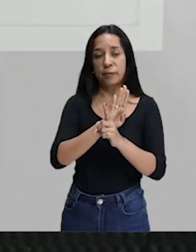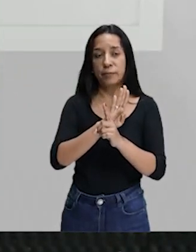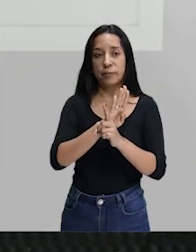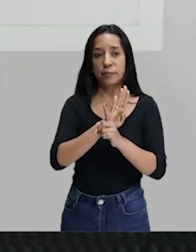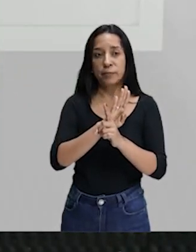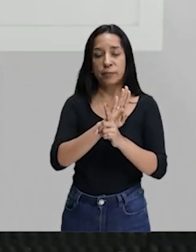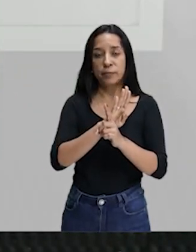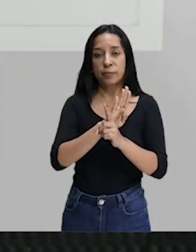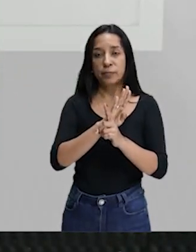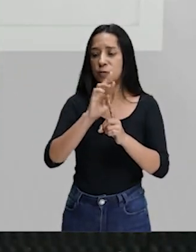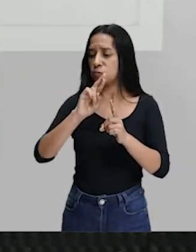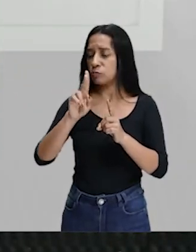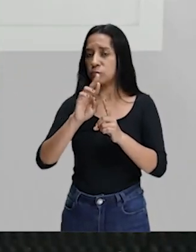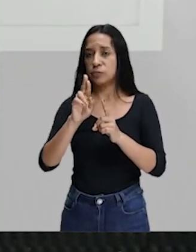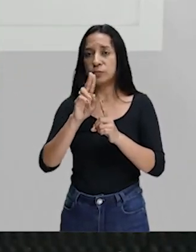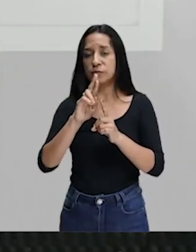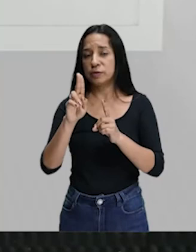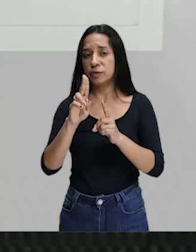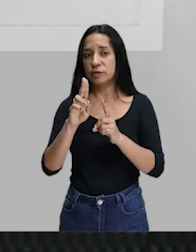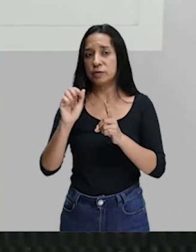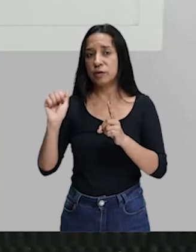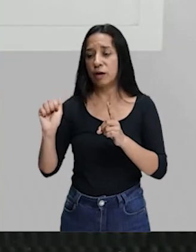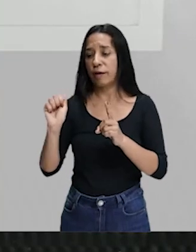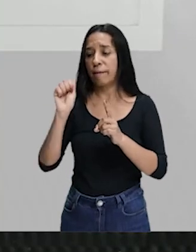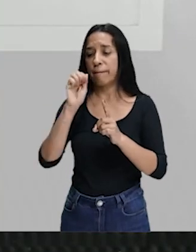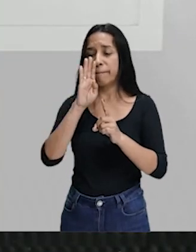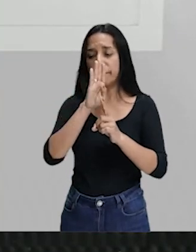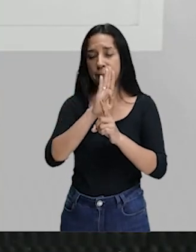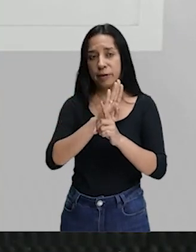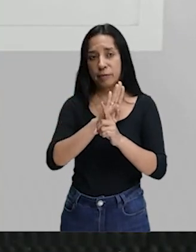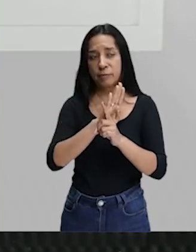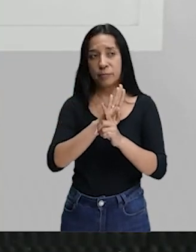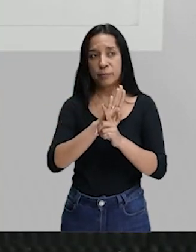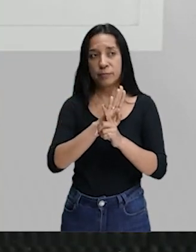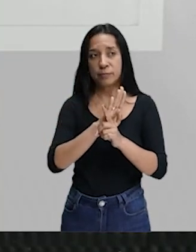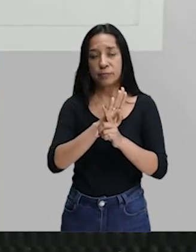temperaturas sempre serão diferentes. Então, a diferença de temperatura